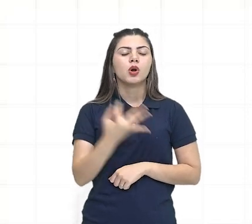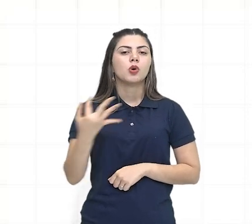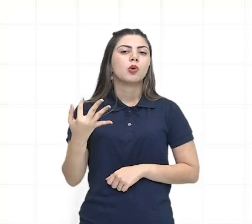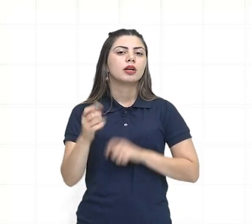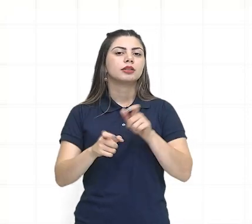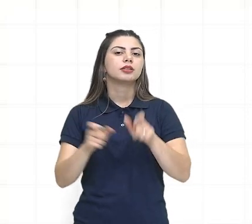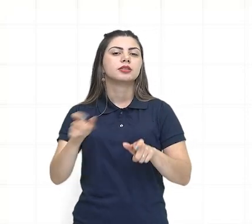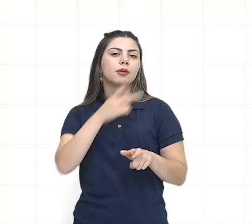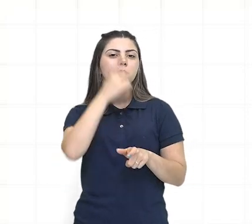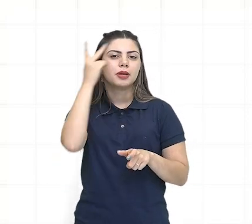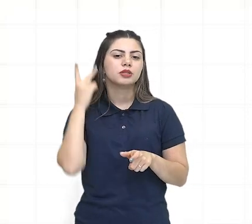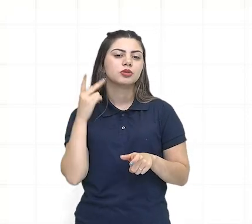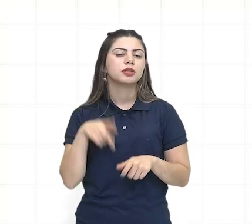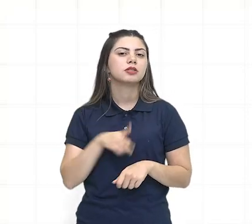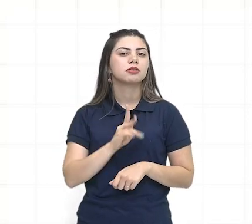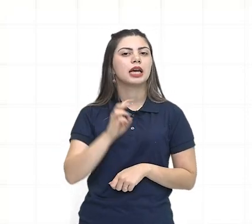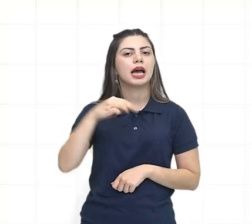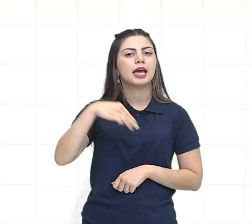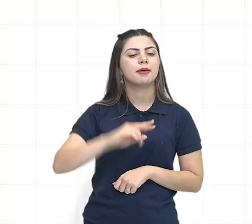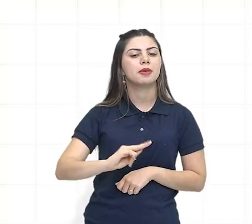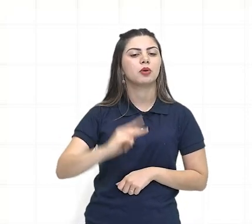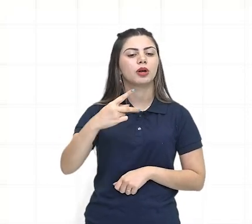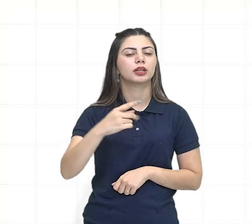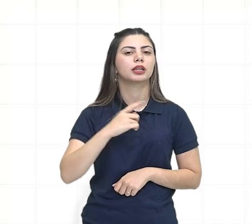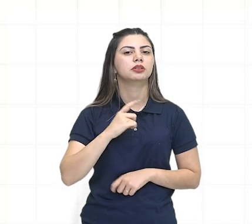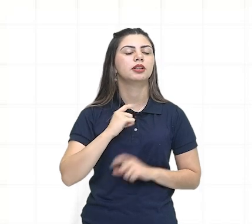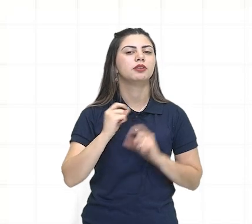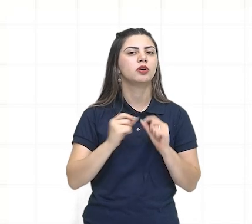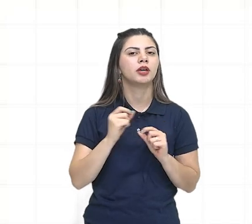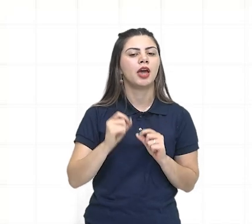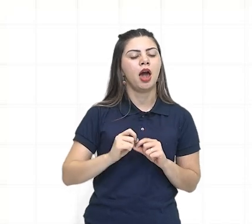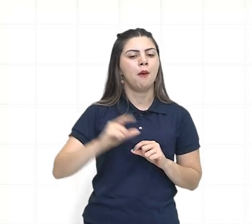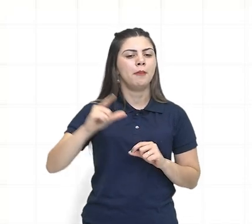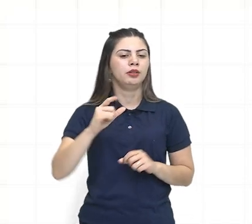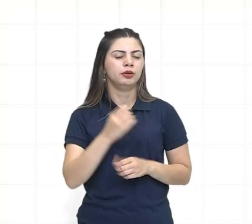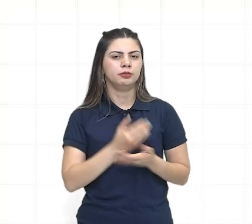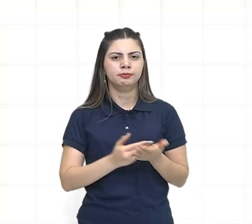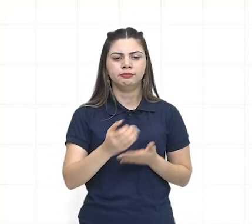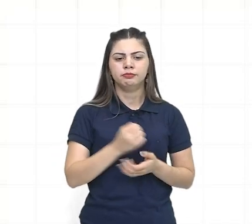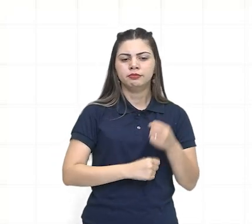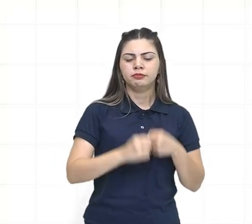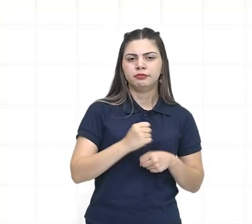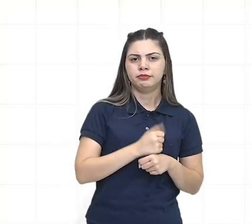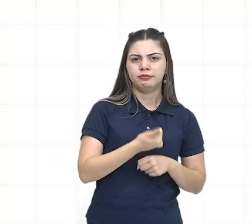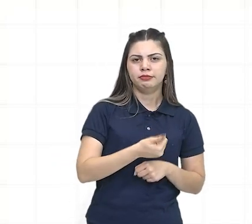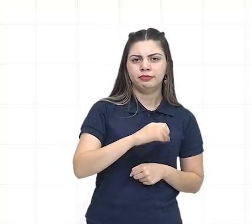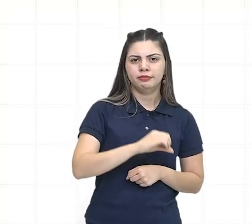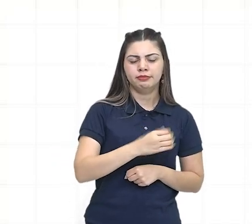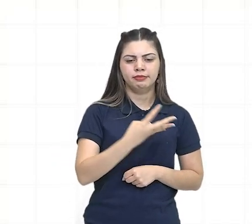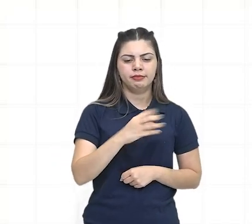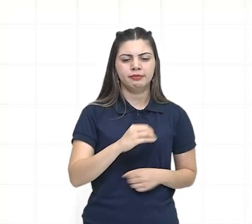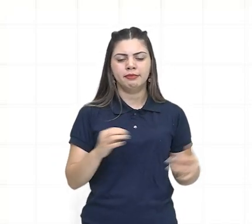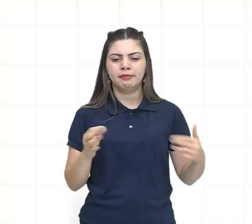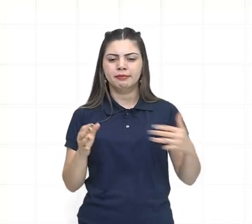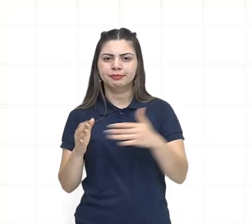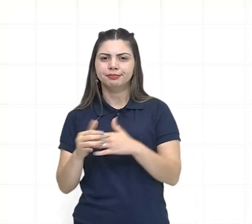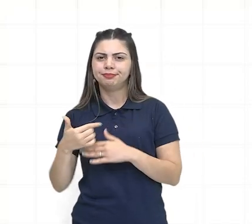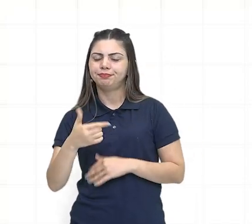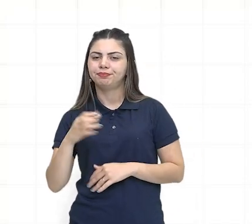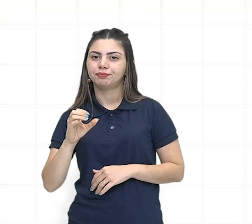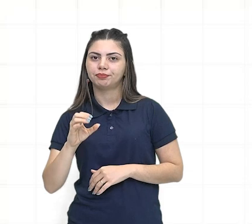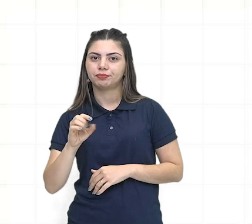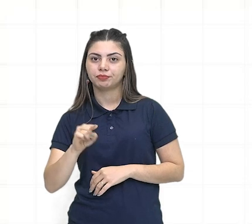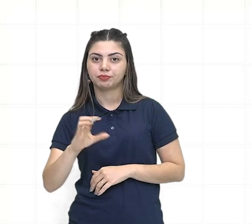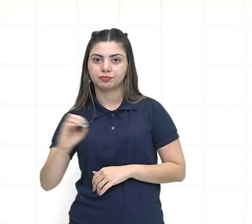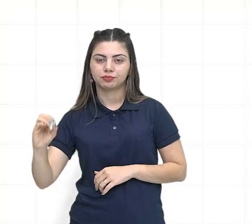por quilômetro quadrado aumentou de 1940 para 2000, né?